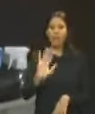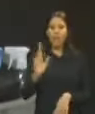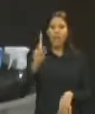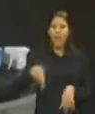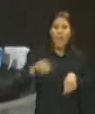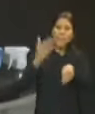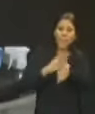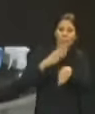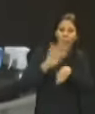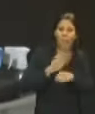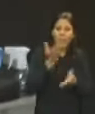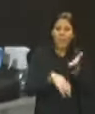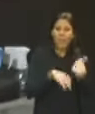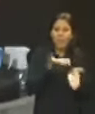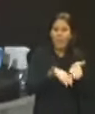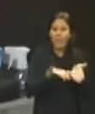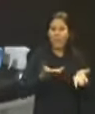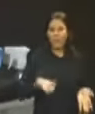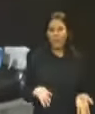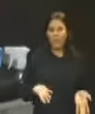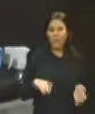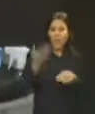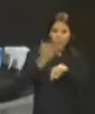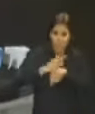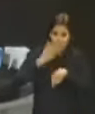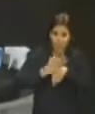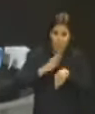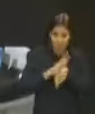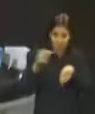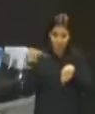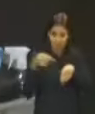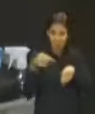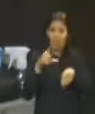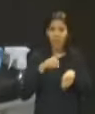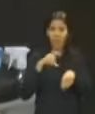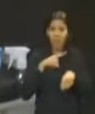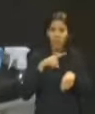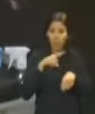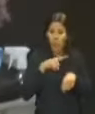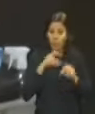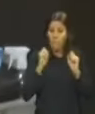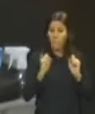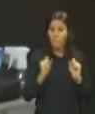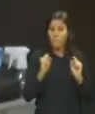prática. E essa prática, ela pode se encontrar, inclusive,